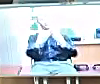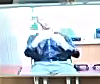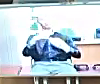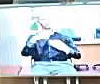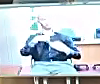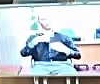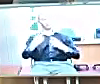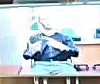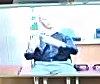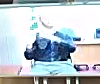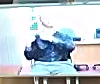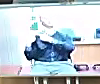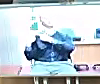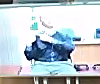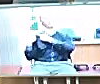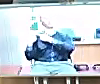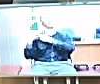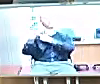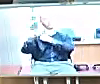responsabilidade